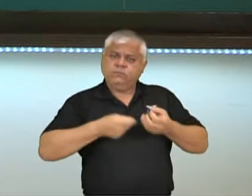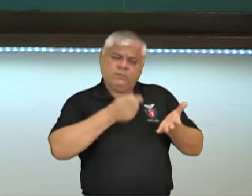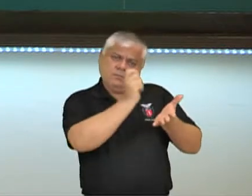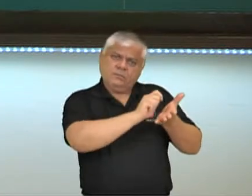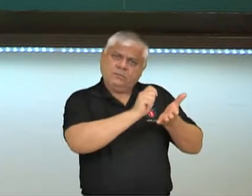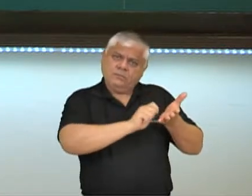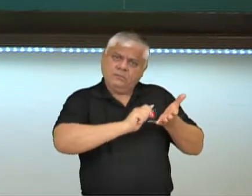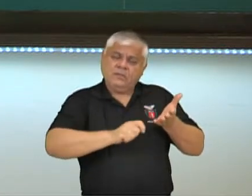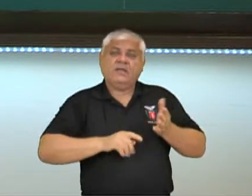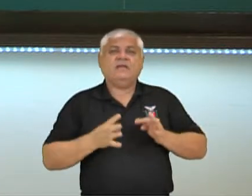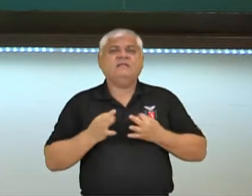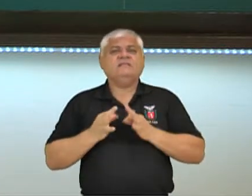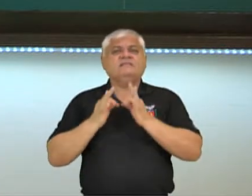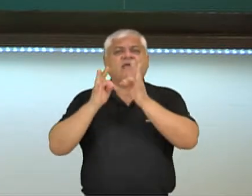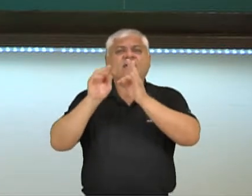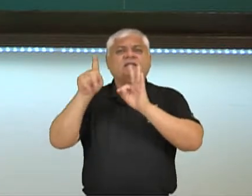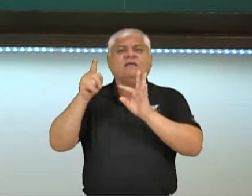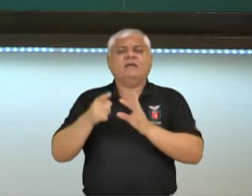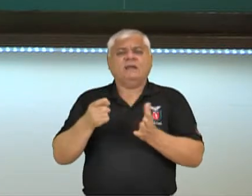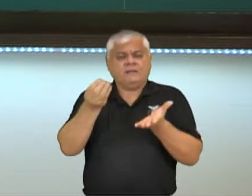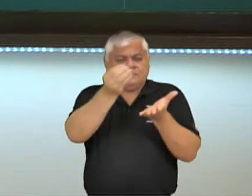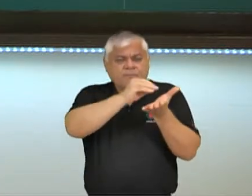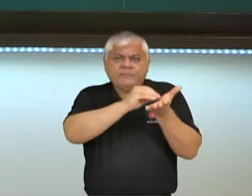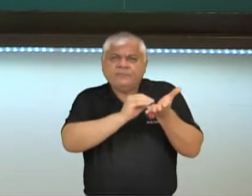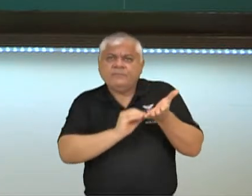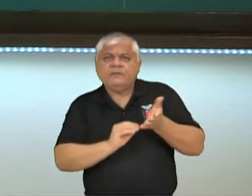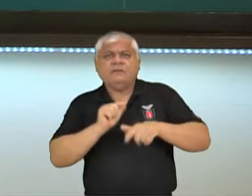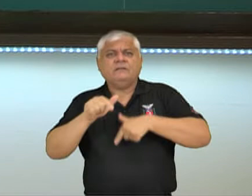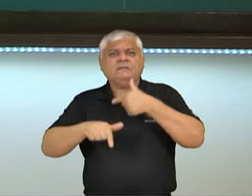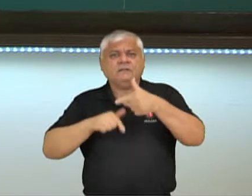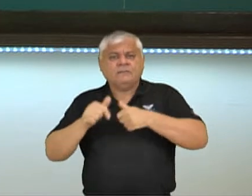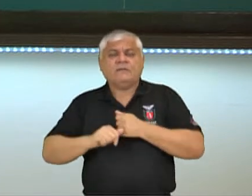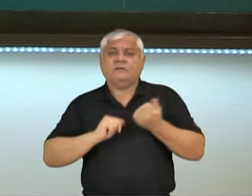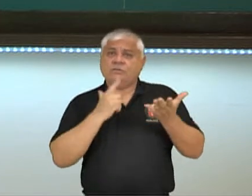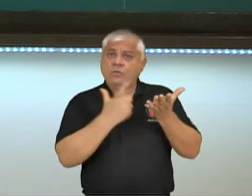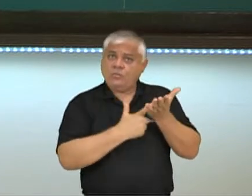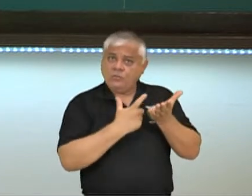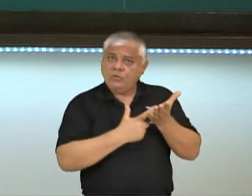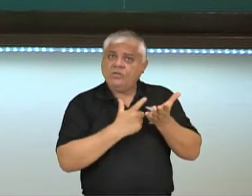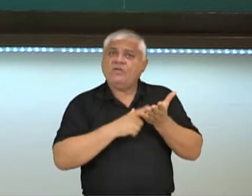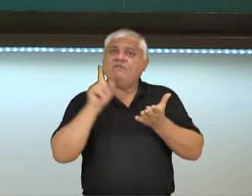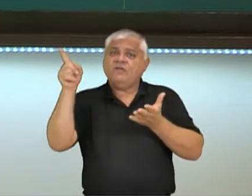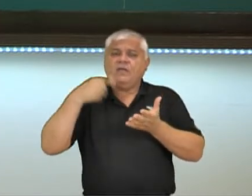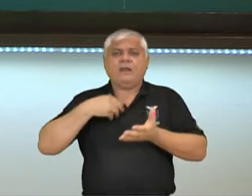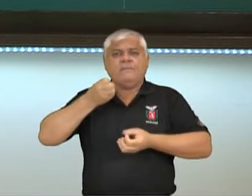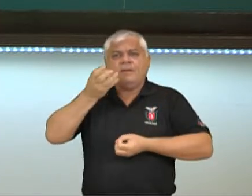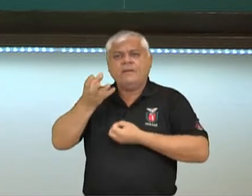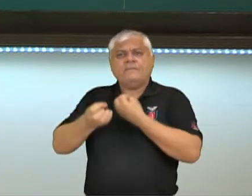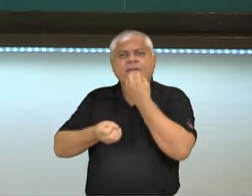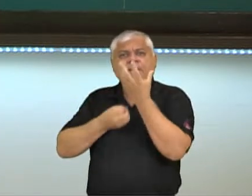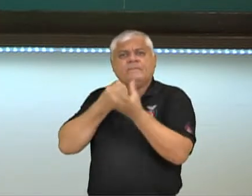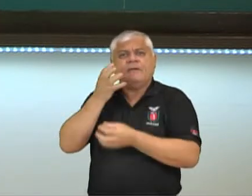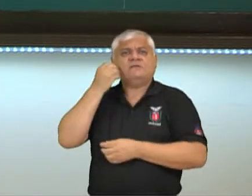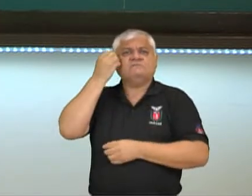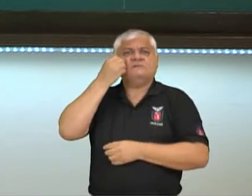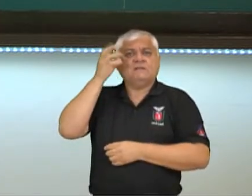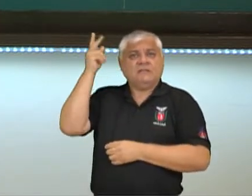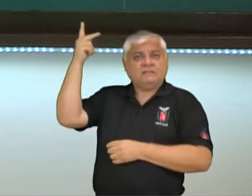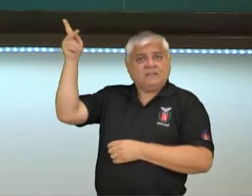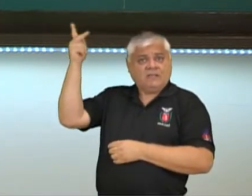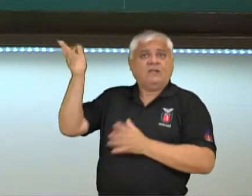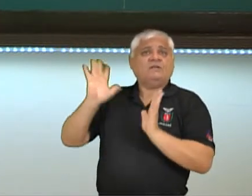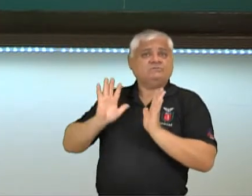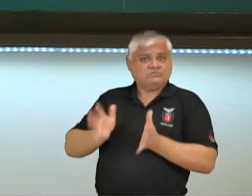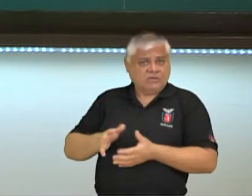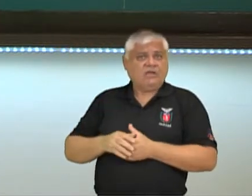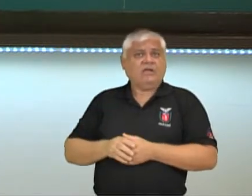estava começando a incorporar no trabalho dela. E esses livros foram um relato de todas essas experiências que ela estava acumulando,